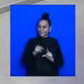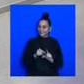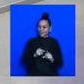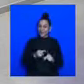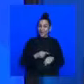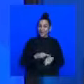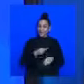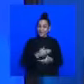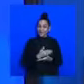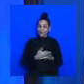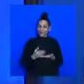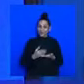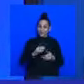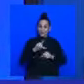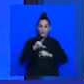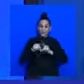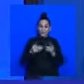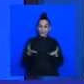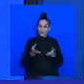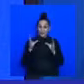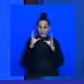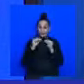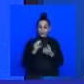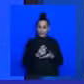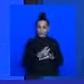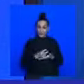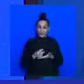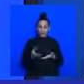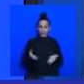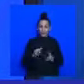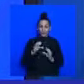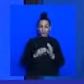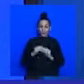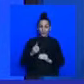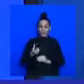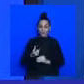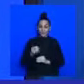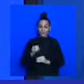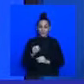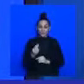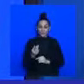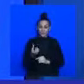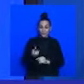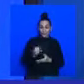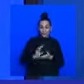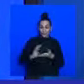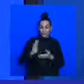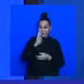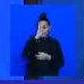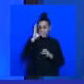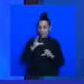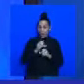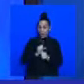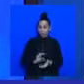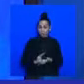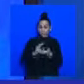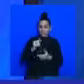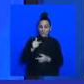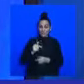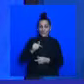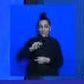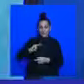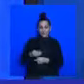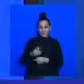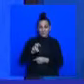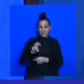e da RedeTV está no ar o sorteio desta noite da Quina hoje é o concurso 6.026 comprei meu principal acumulado em 7